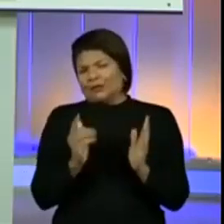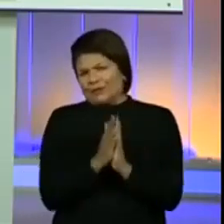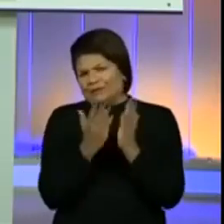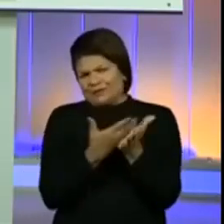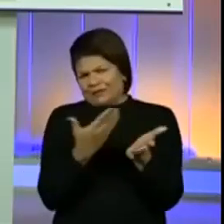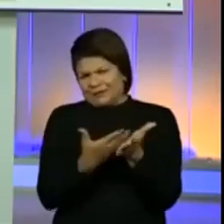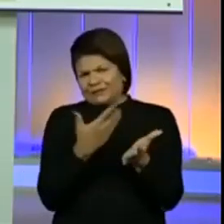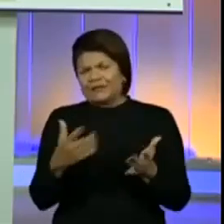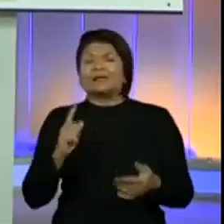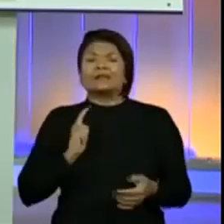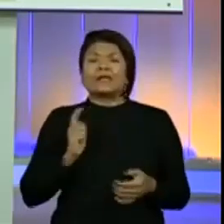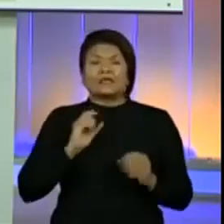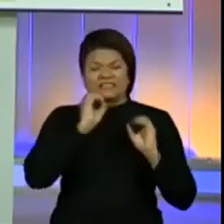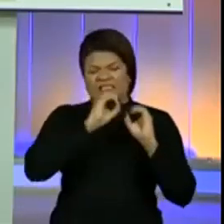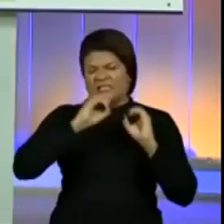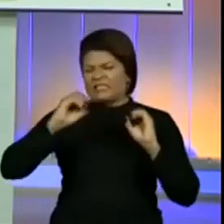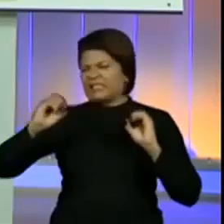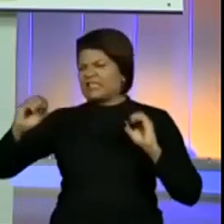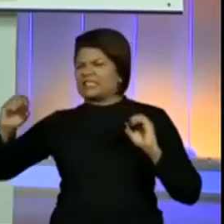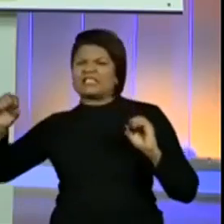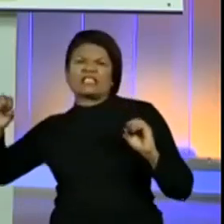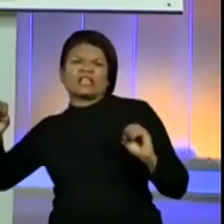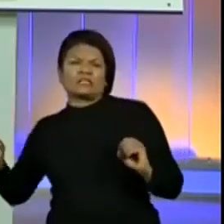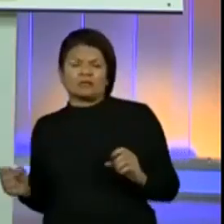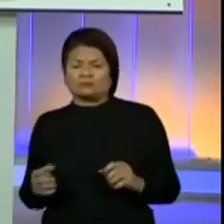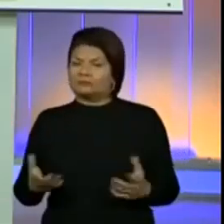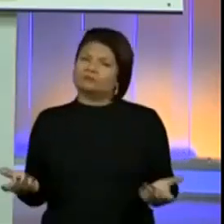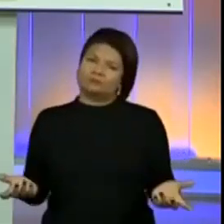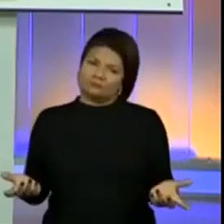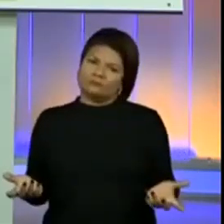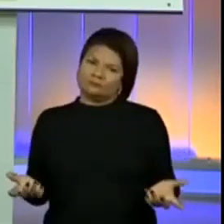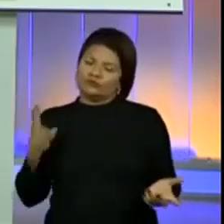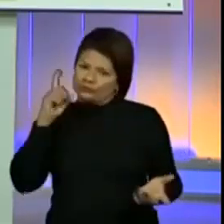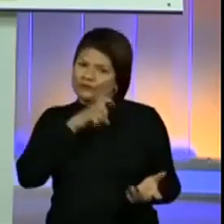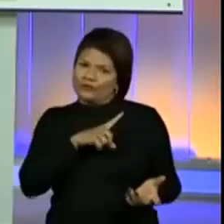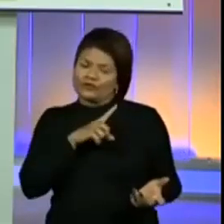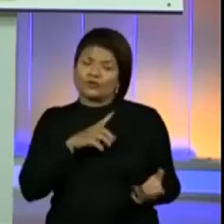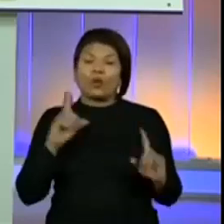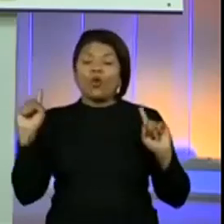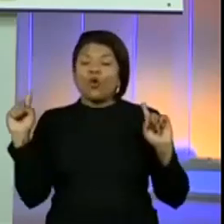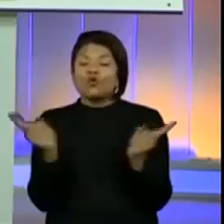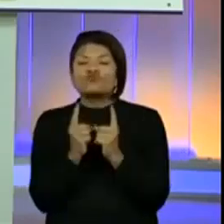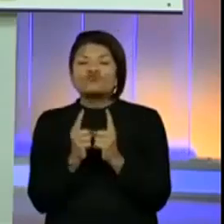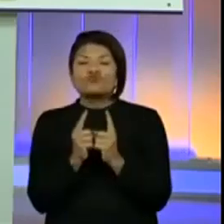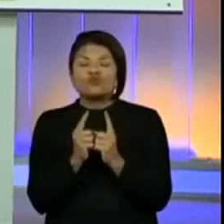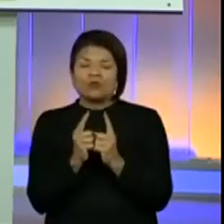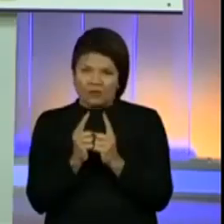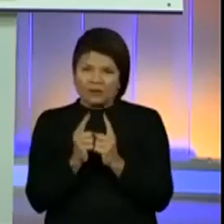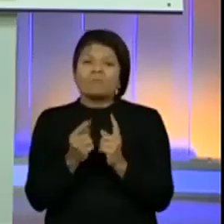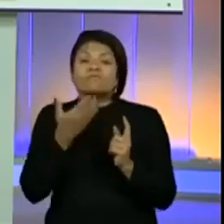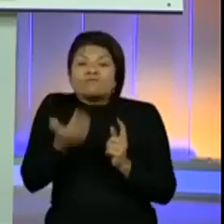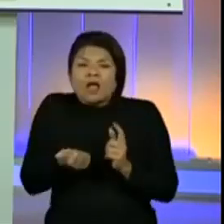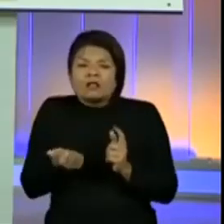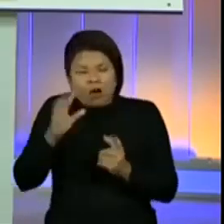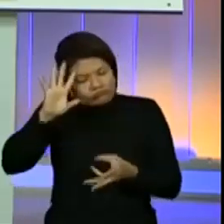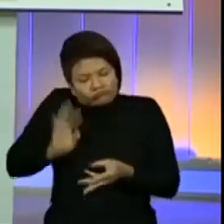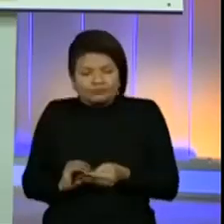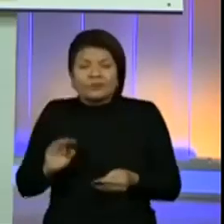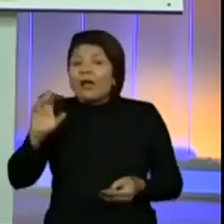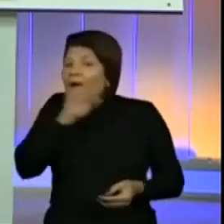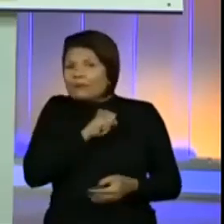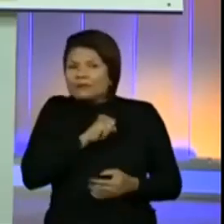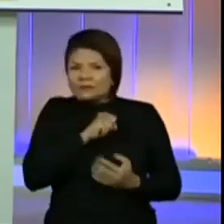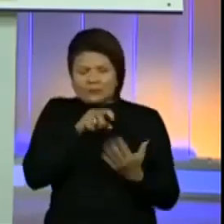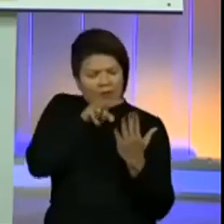Uma porção de zeros dificulta para quem está lendo. Então, uma forma muito ágil para a leitura e para a compreensão